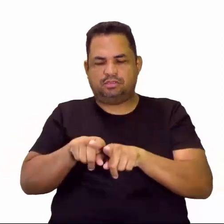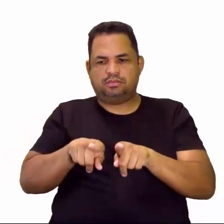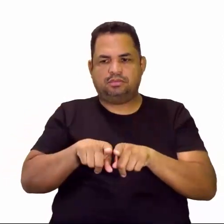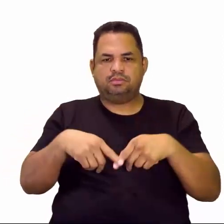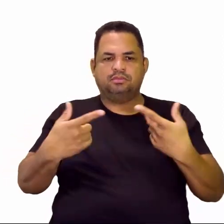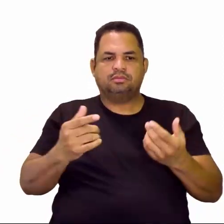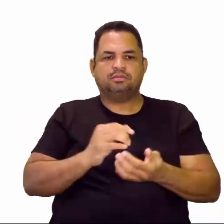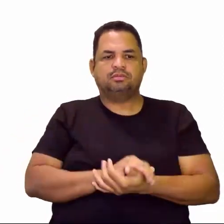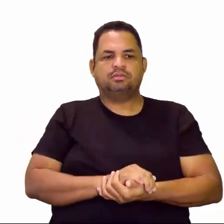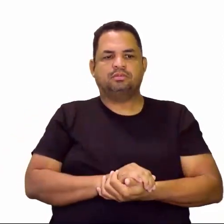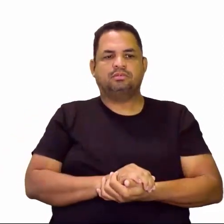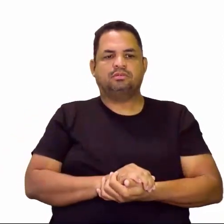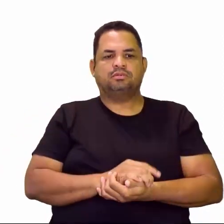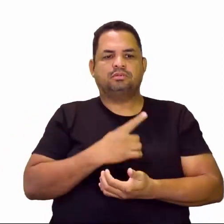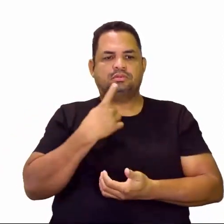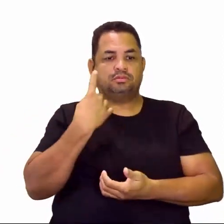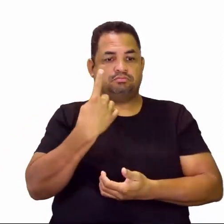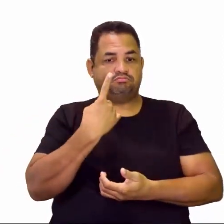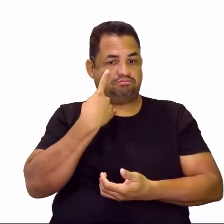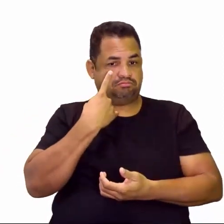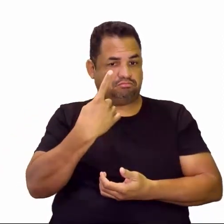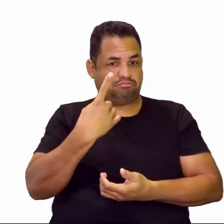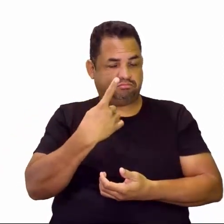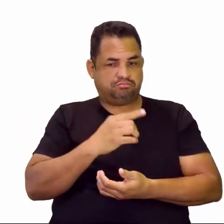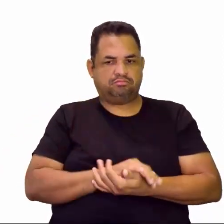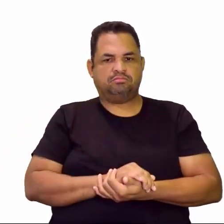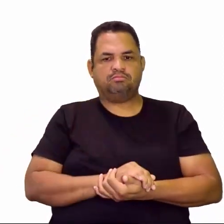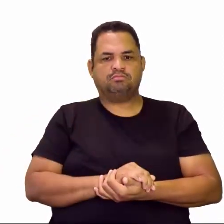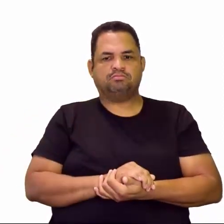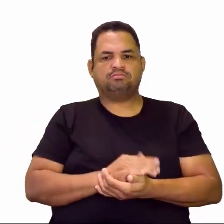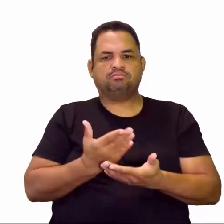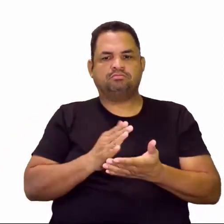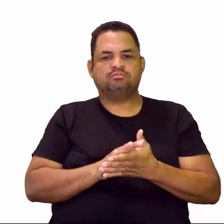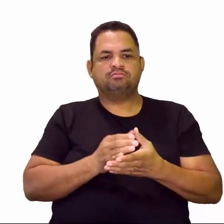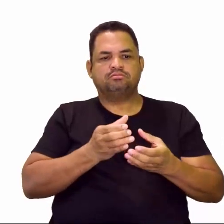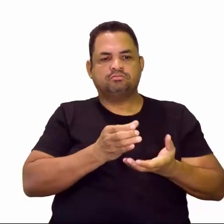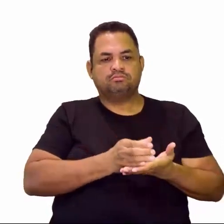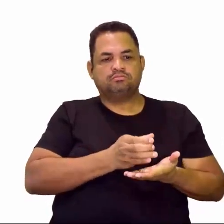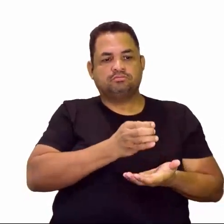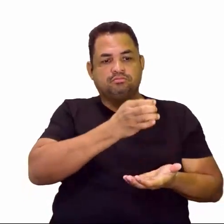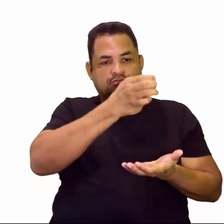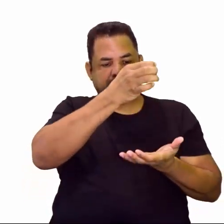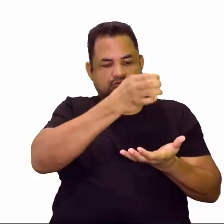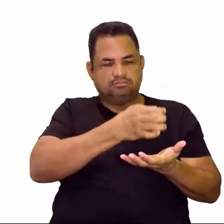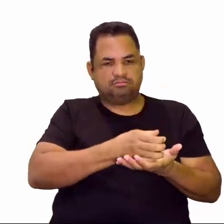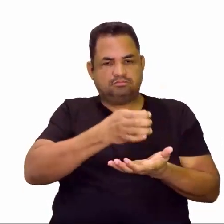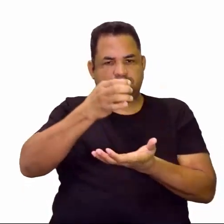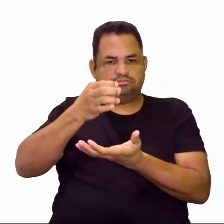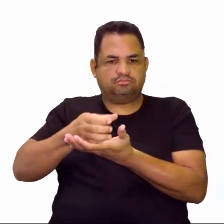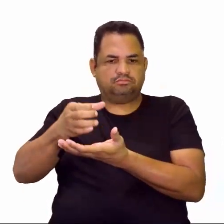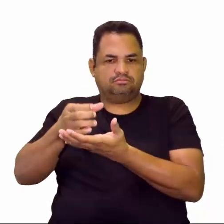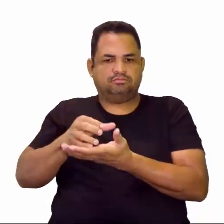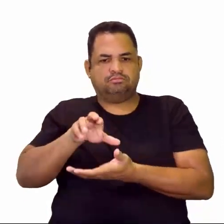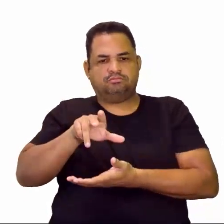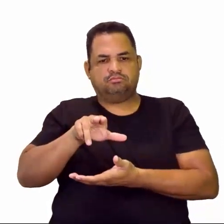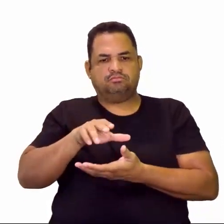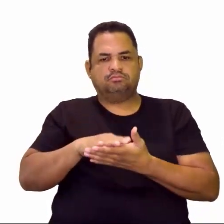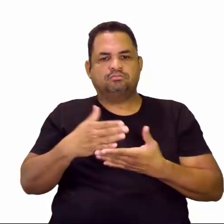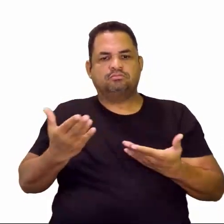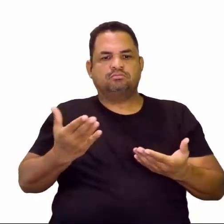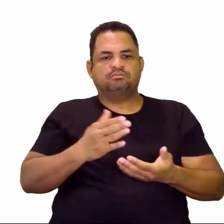obter a massa. Os nossos olhos veem claramente recipientes